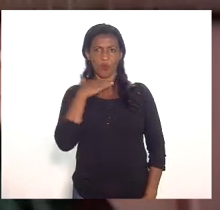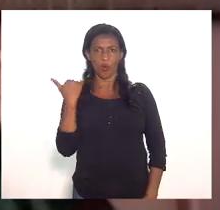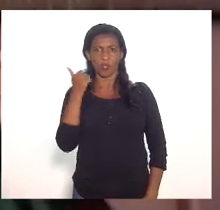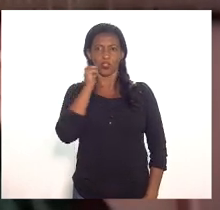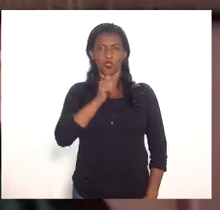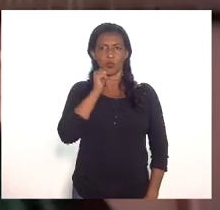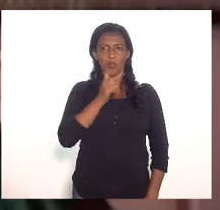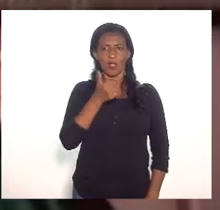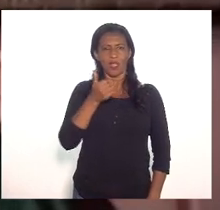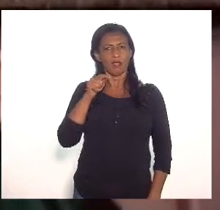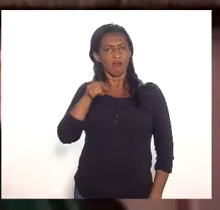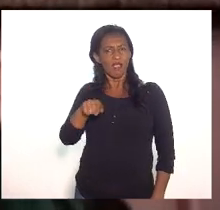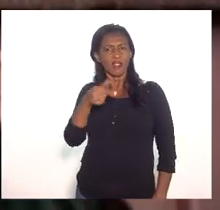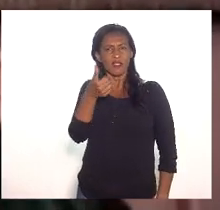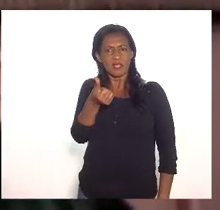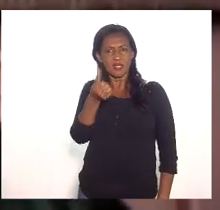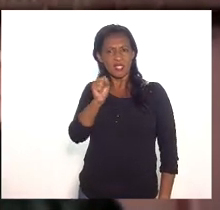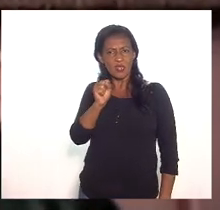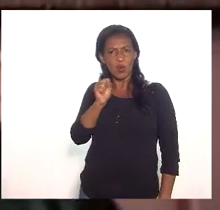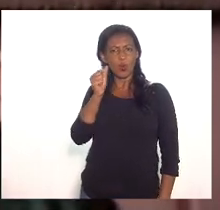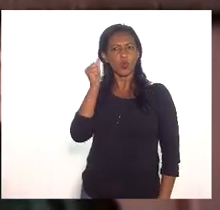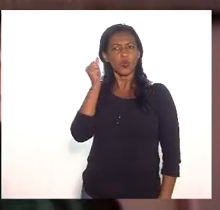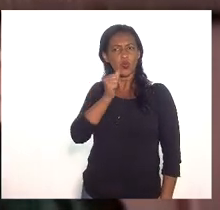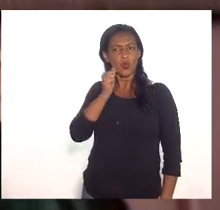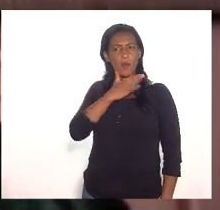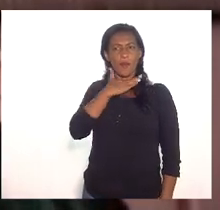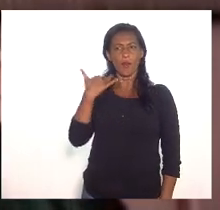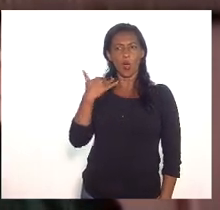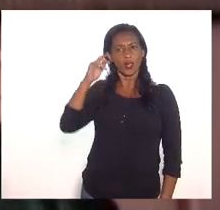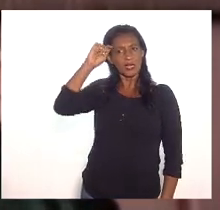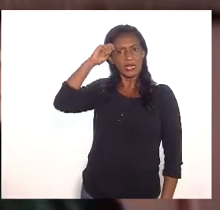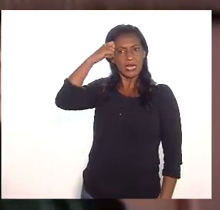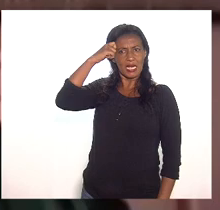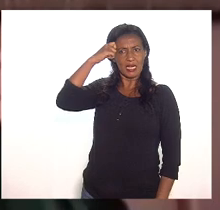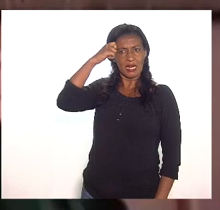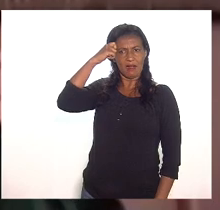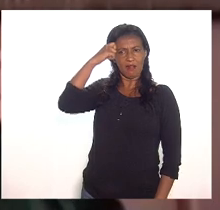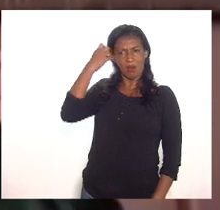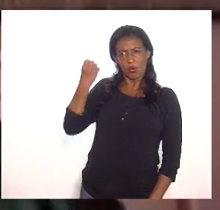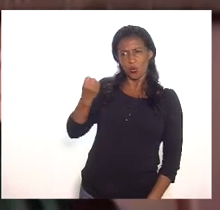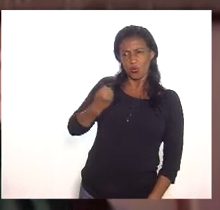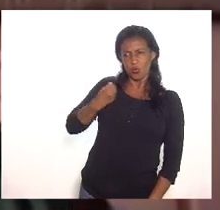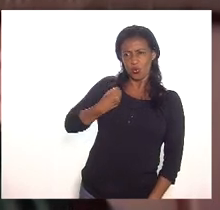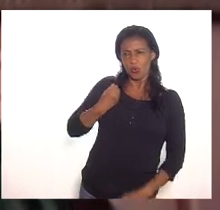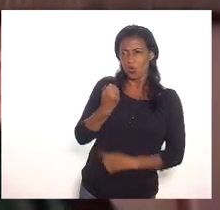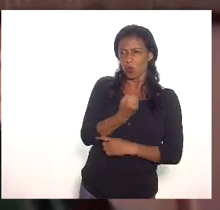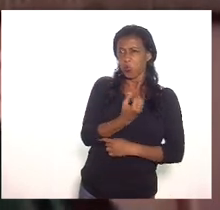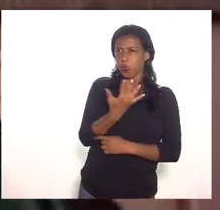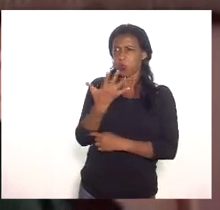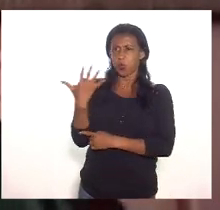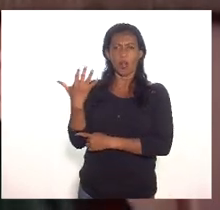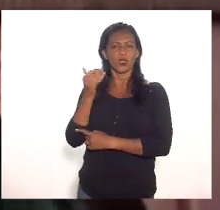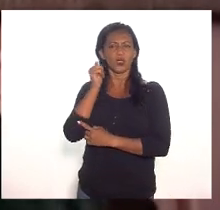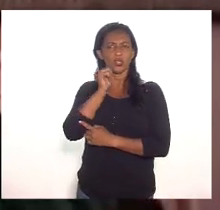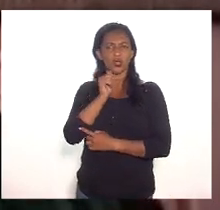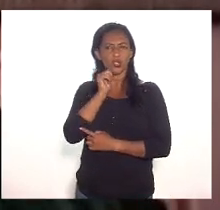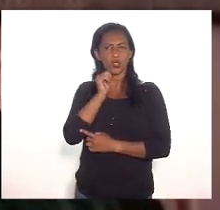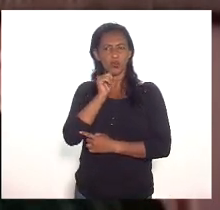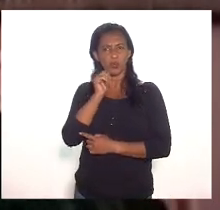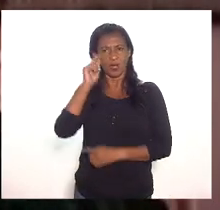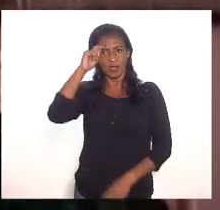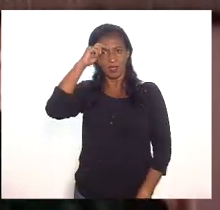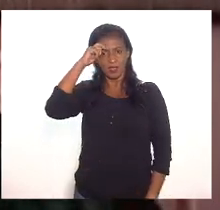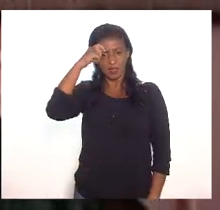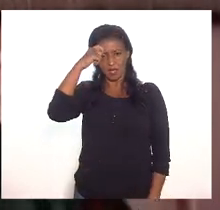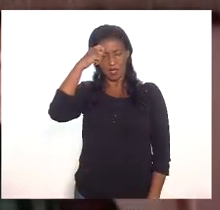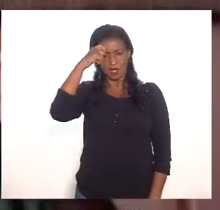Dessas, 68% são mulheres negras. A taxa de homicídios de mulheres negras é 5,